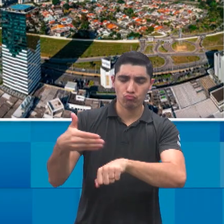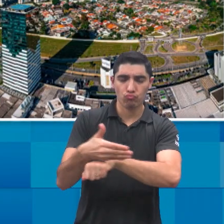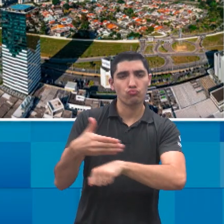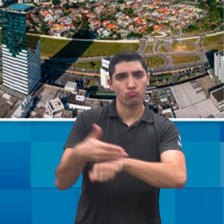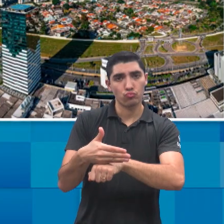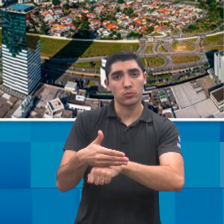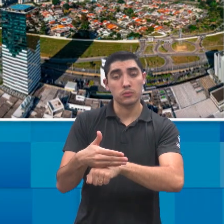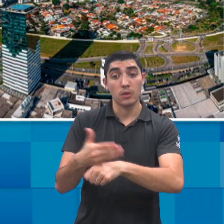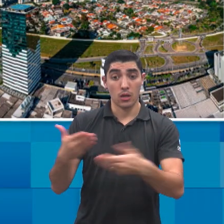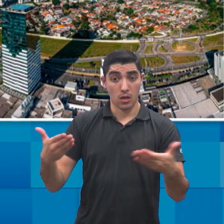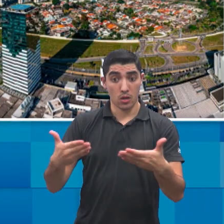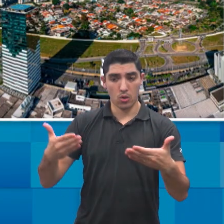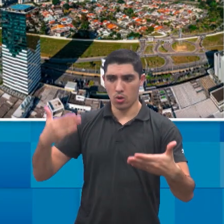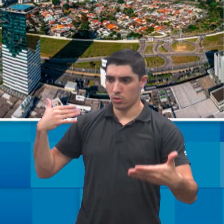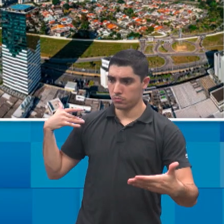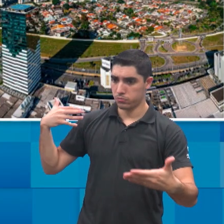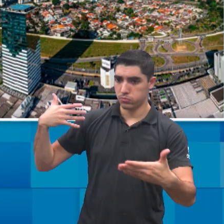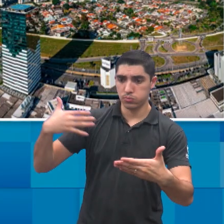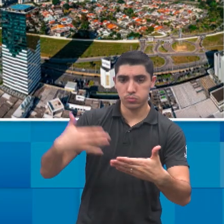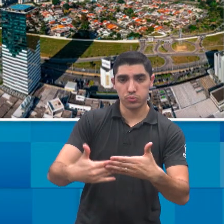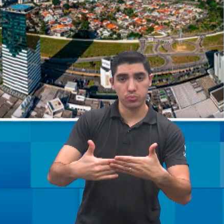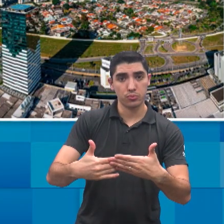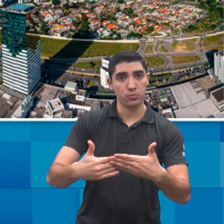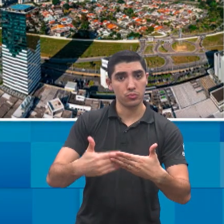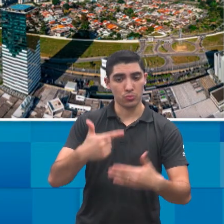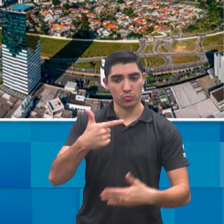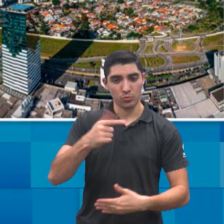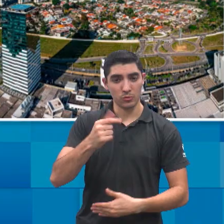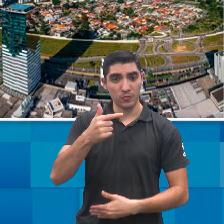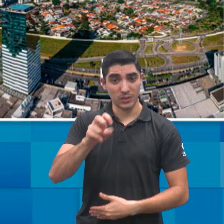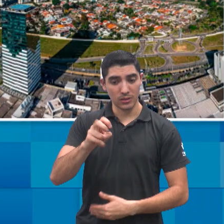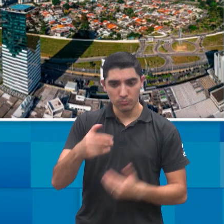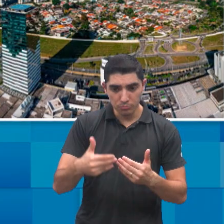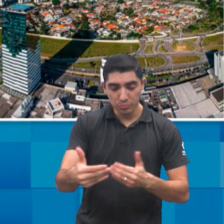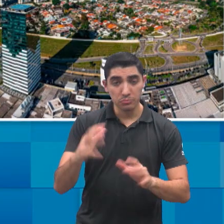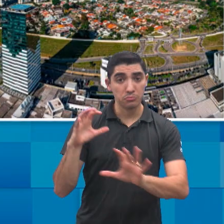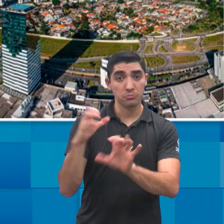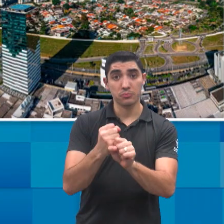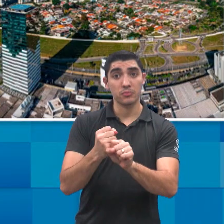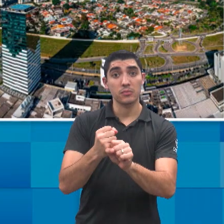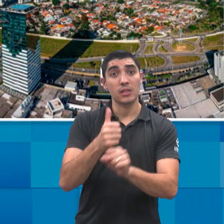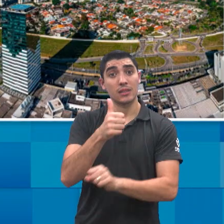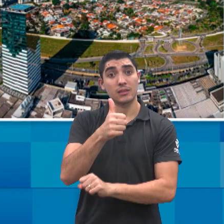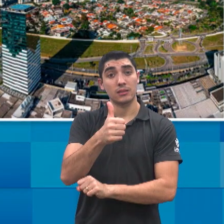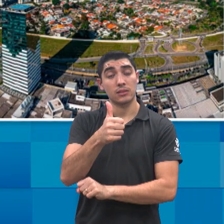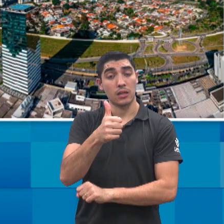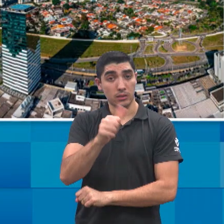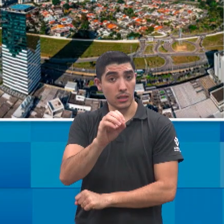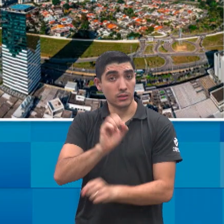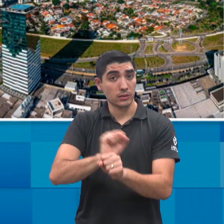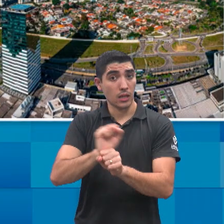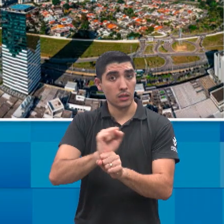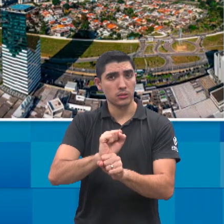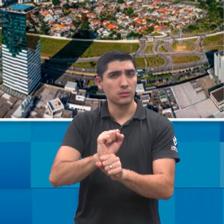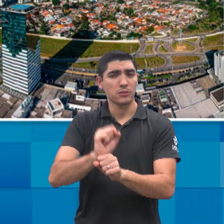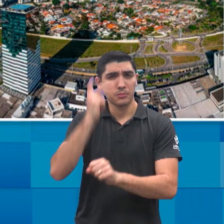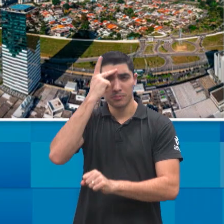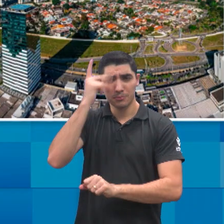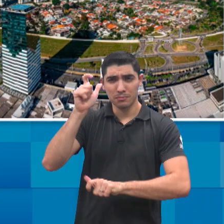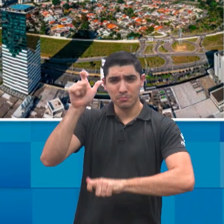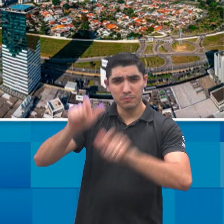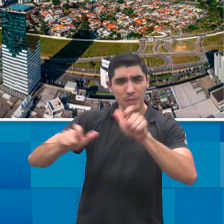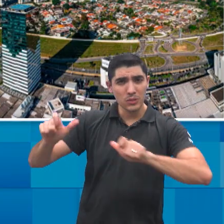completa 10 anos em 2025, com a expectativa de mais de 20 mil pessoas. Um total de 90 mil pessoas